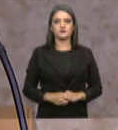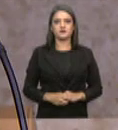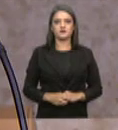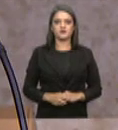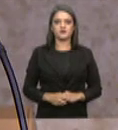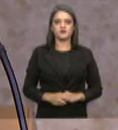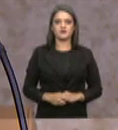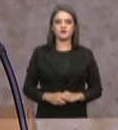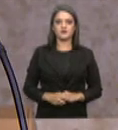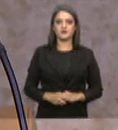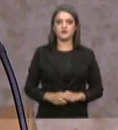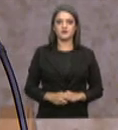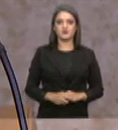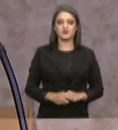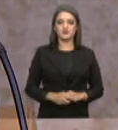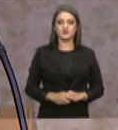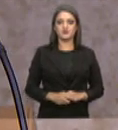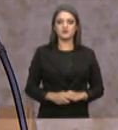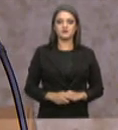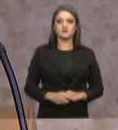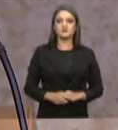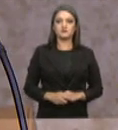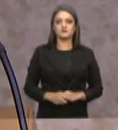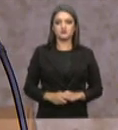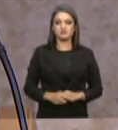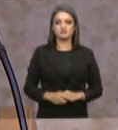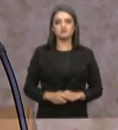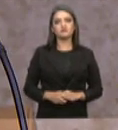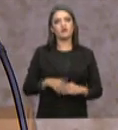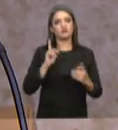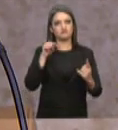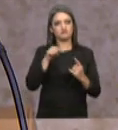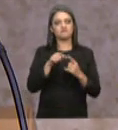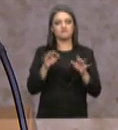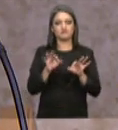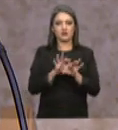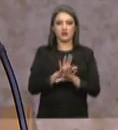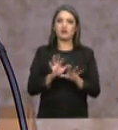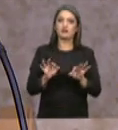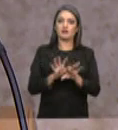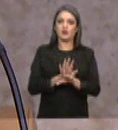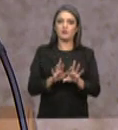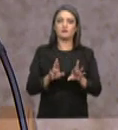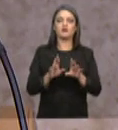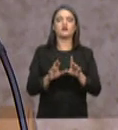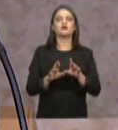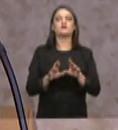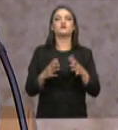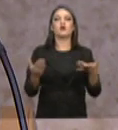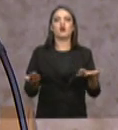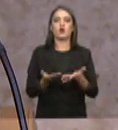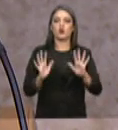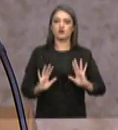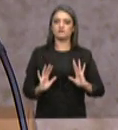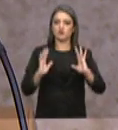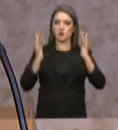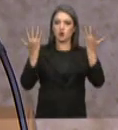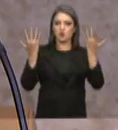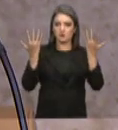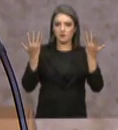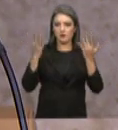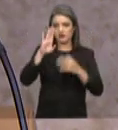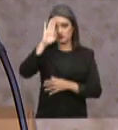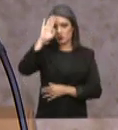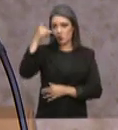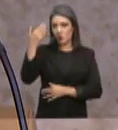cumprida a sua finalidade encerro esta sessão em homenagem a Rui no